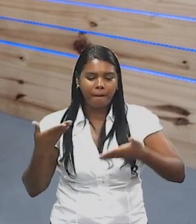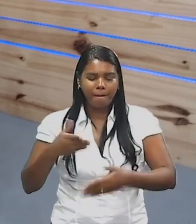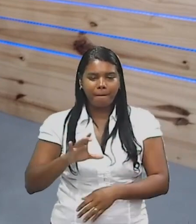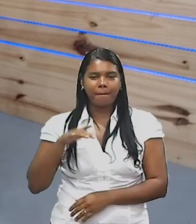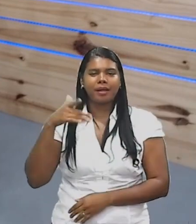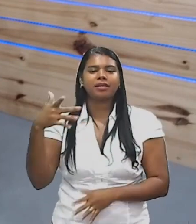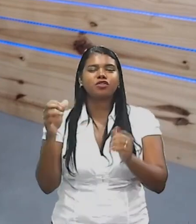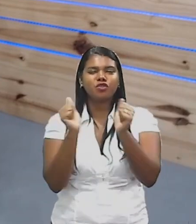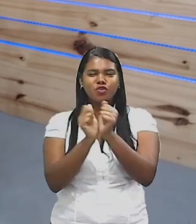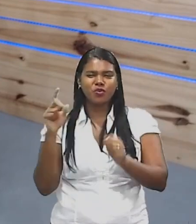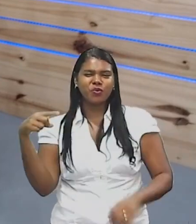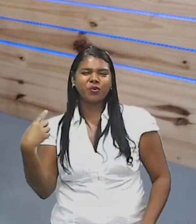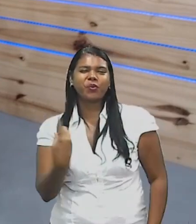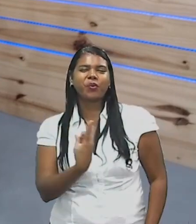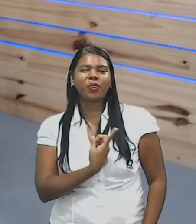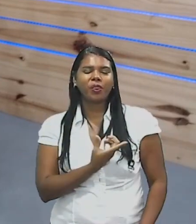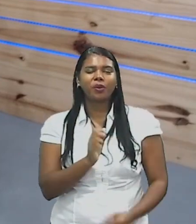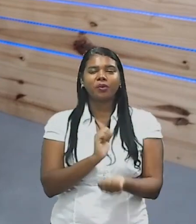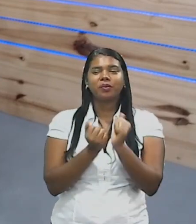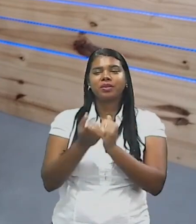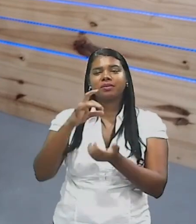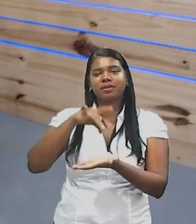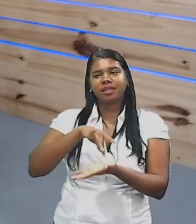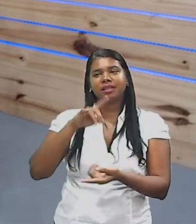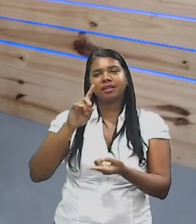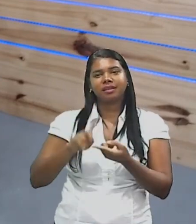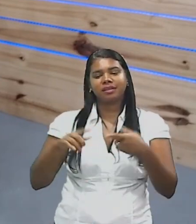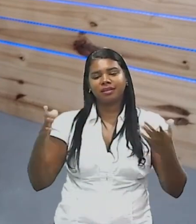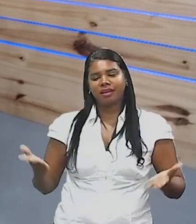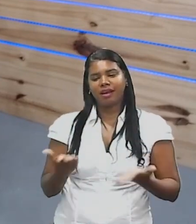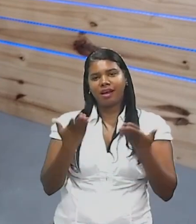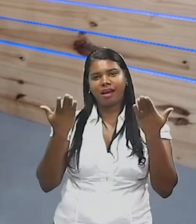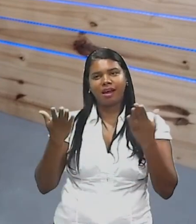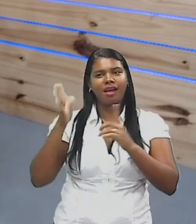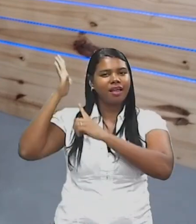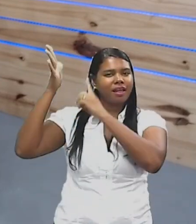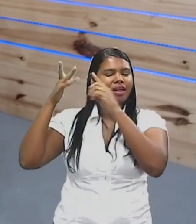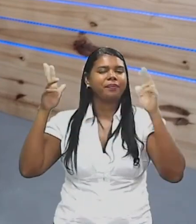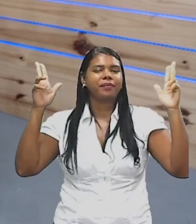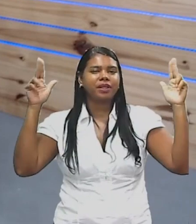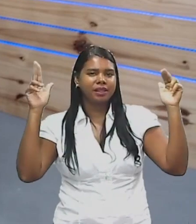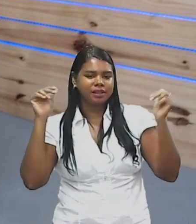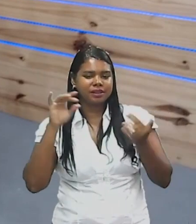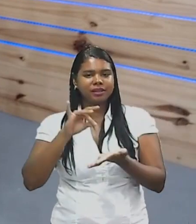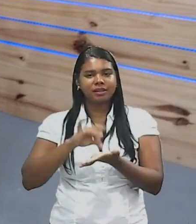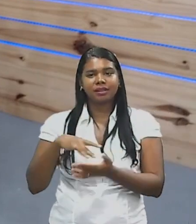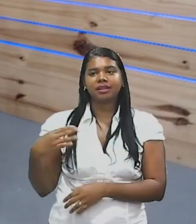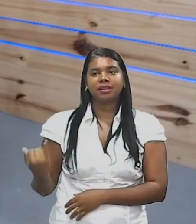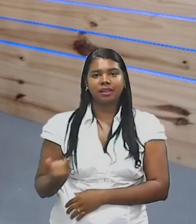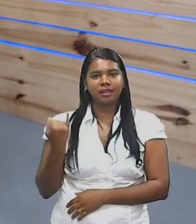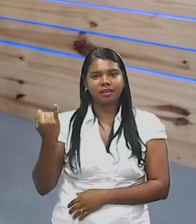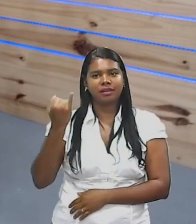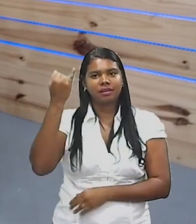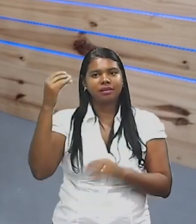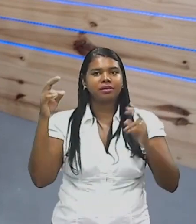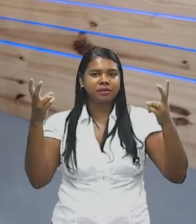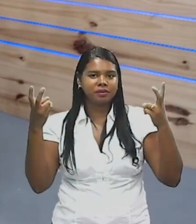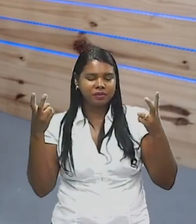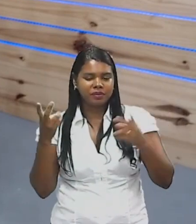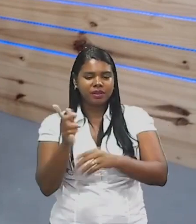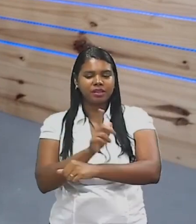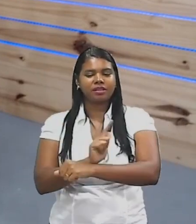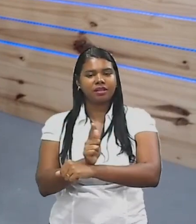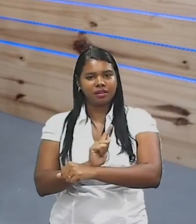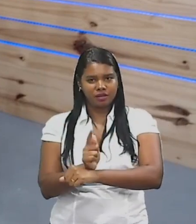aqui conosco e abrilhantar esse nosso evento, né? Trazendo essa temática que é tão importante, que é o aspecto da